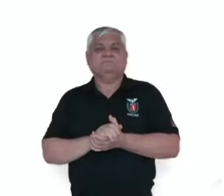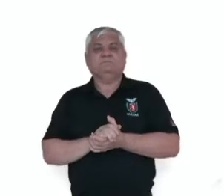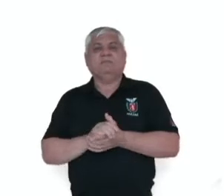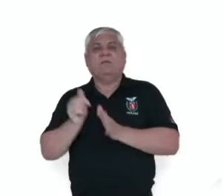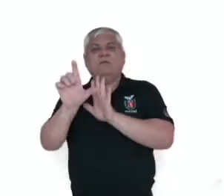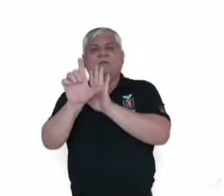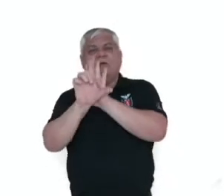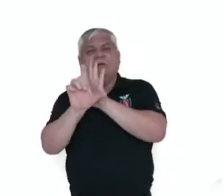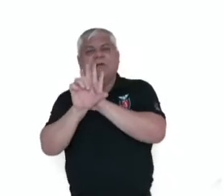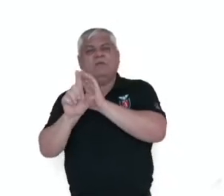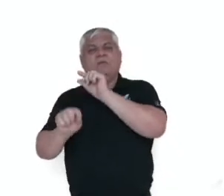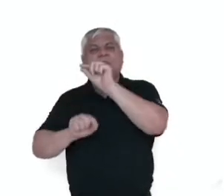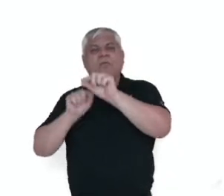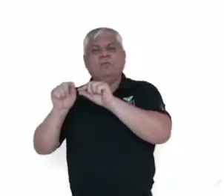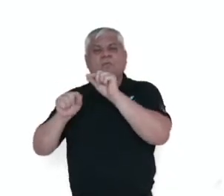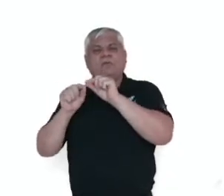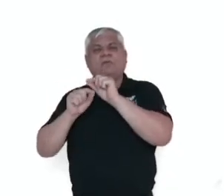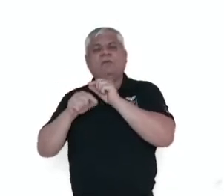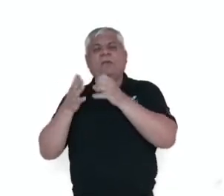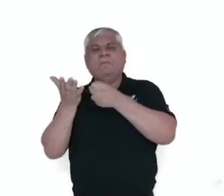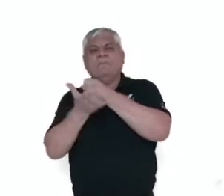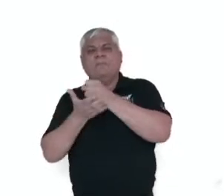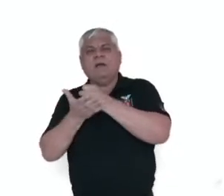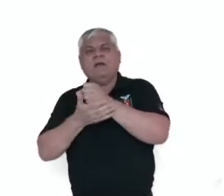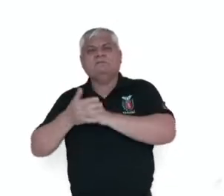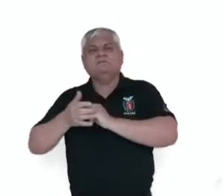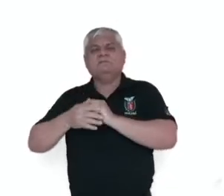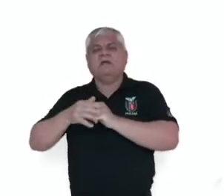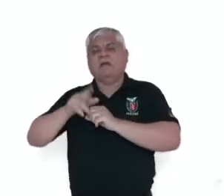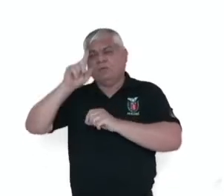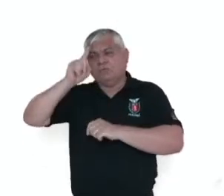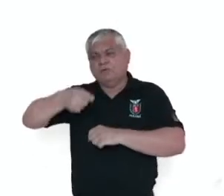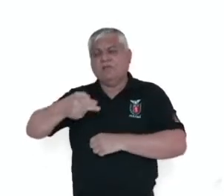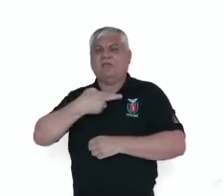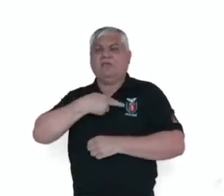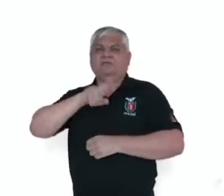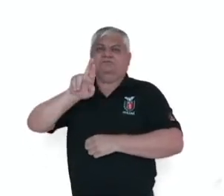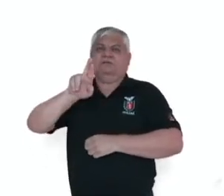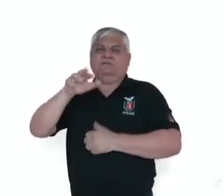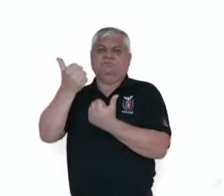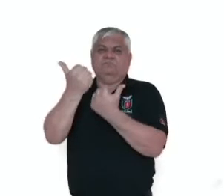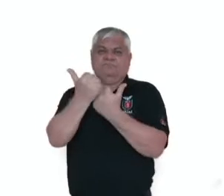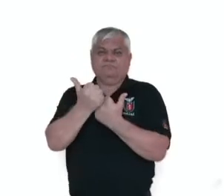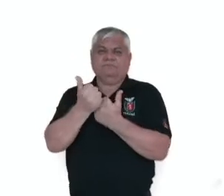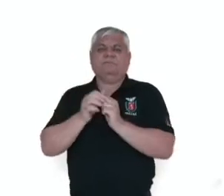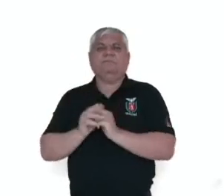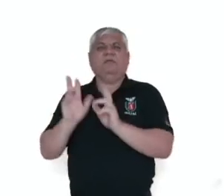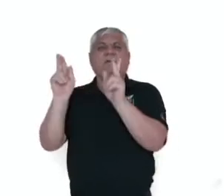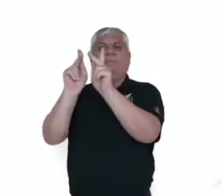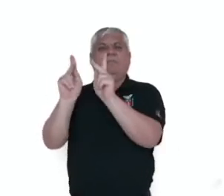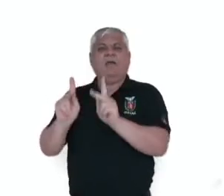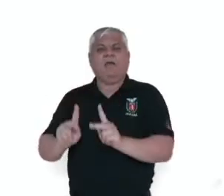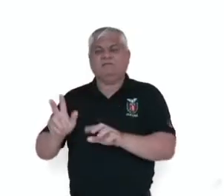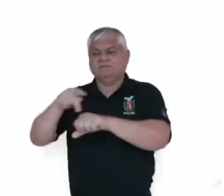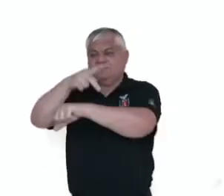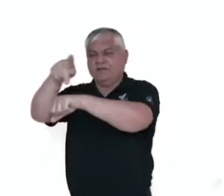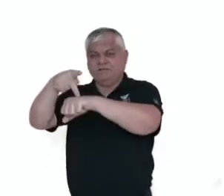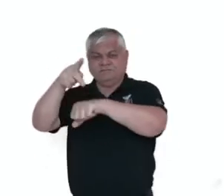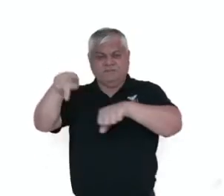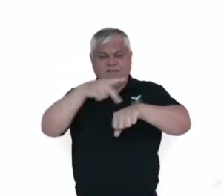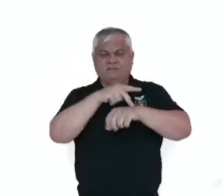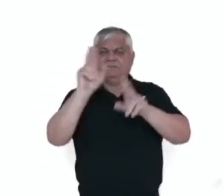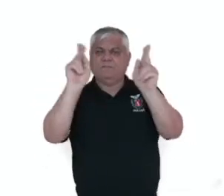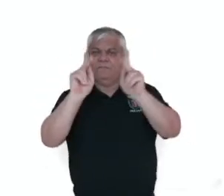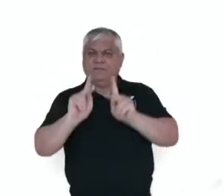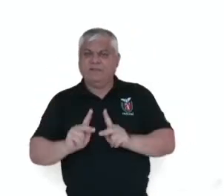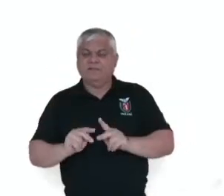leis fundamentadas no argumento da autoridade religiosa. Por exemplo, a ideia da paz entre os povos. A única lei